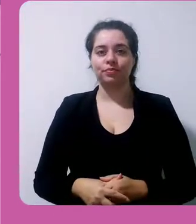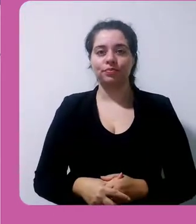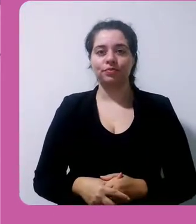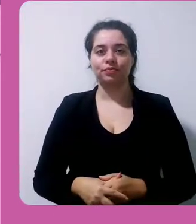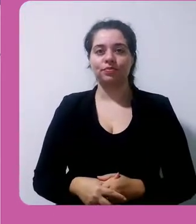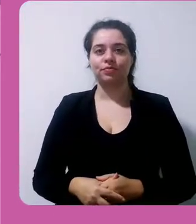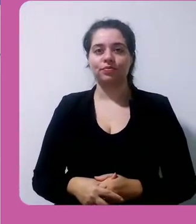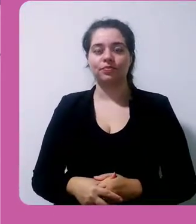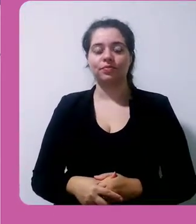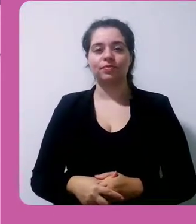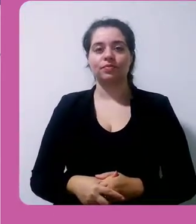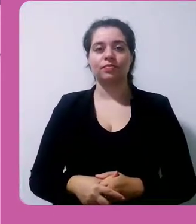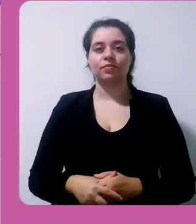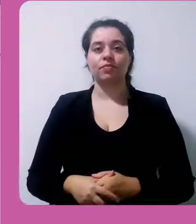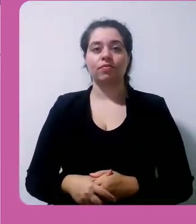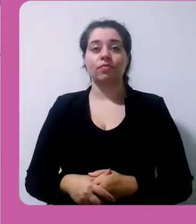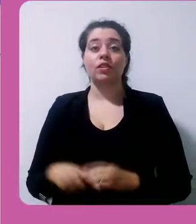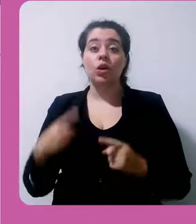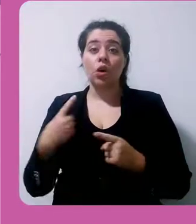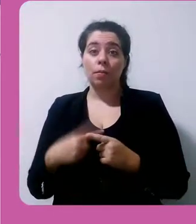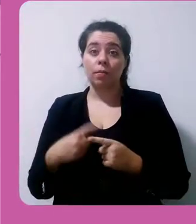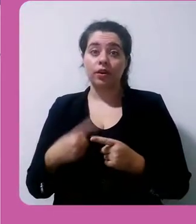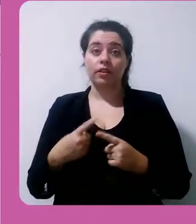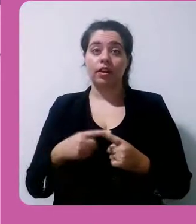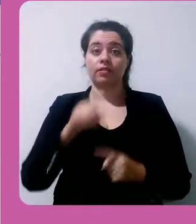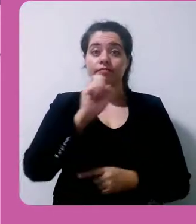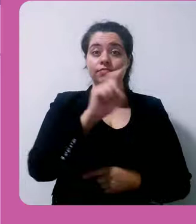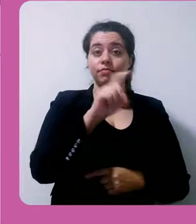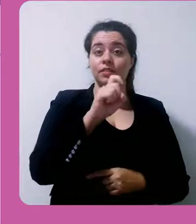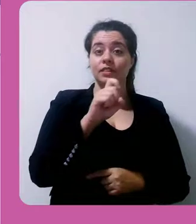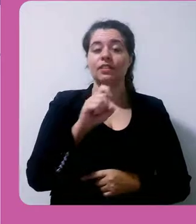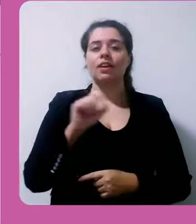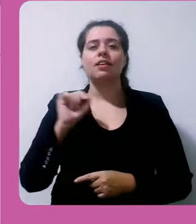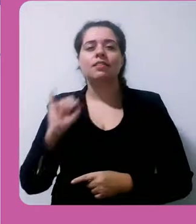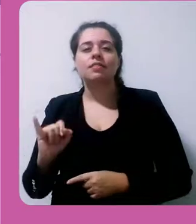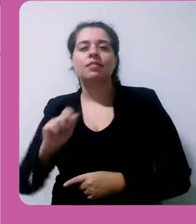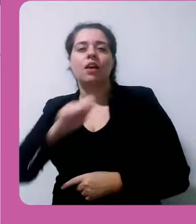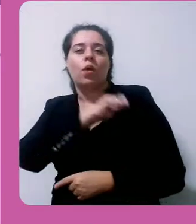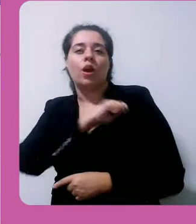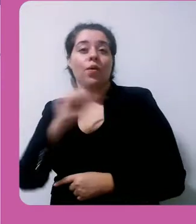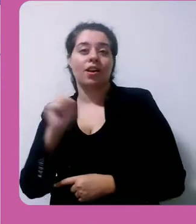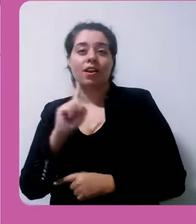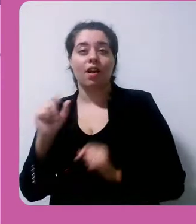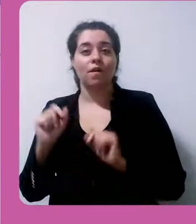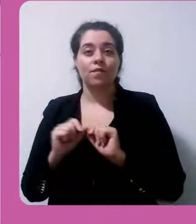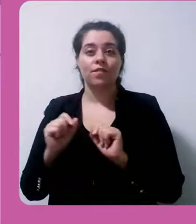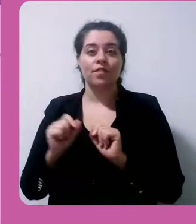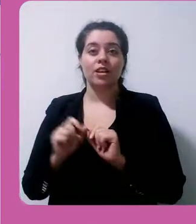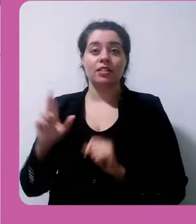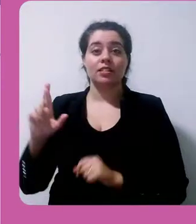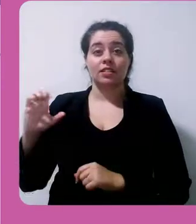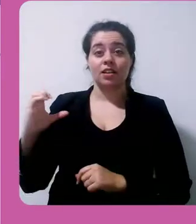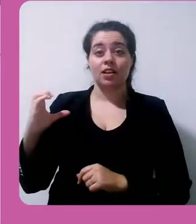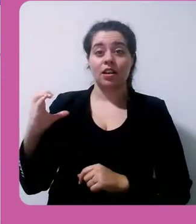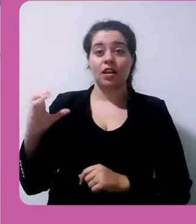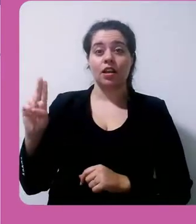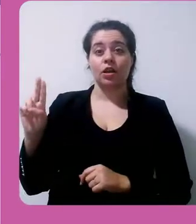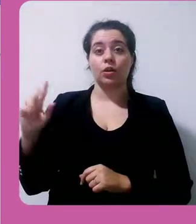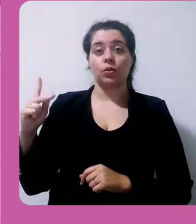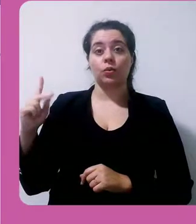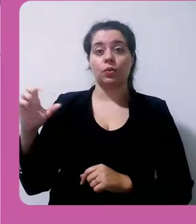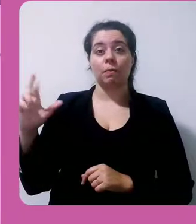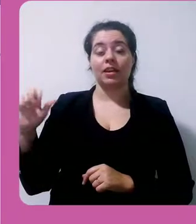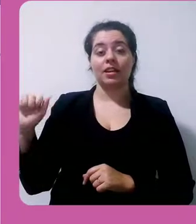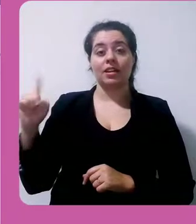Por quê? Eu desconsidero as notas vazias, porque se o aluno não fez a recuperação, eu não